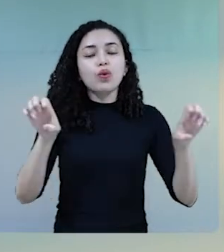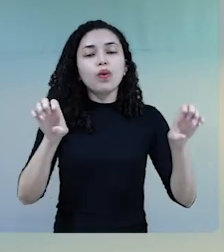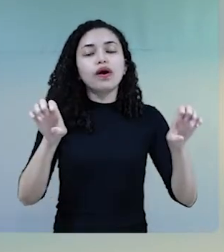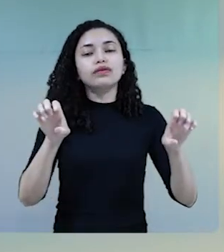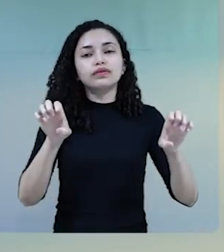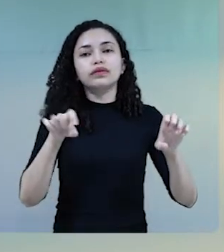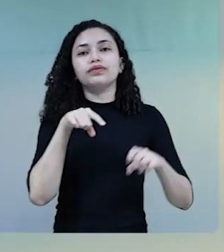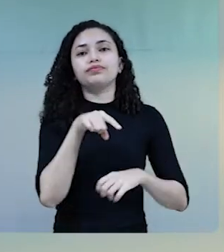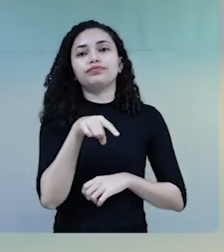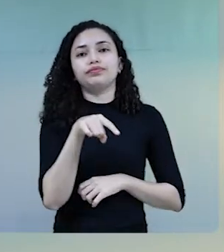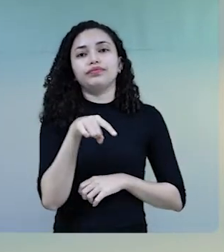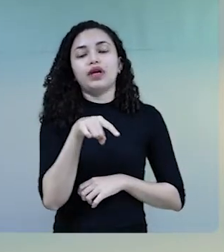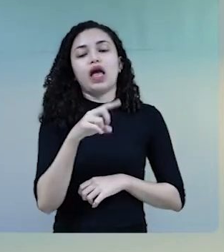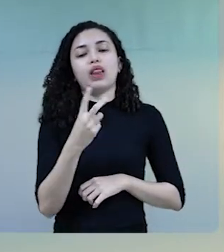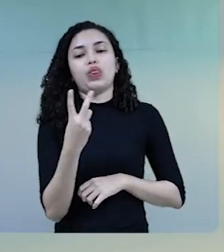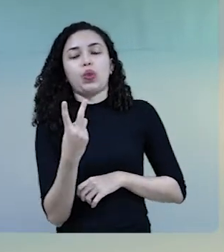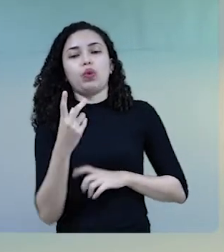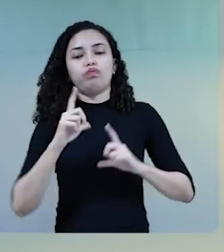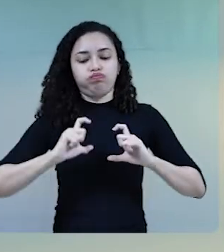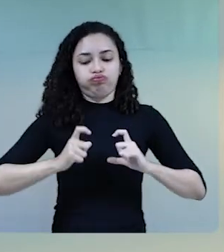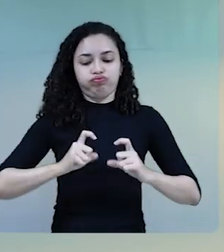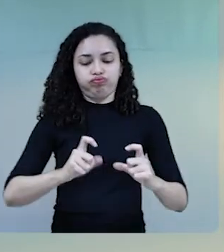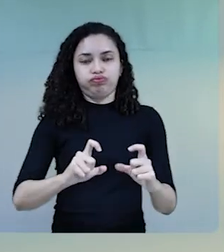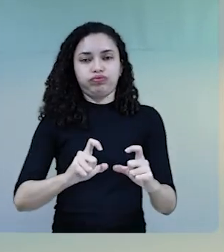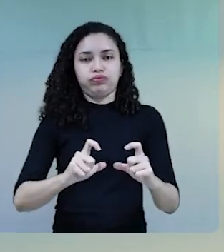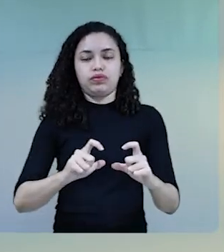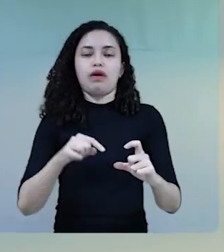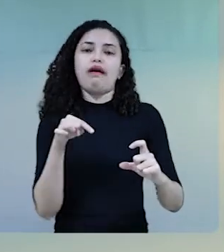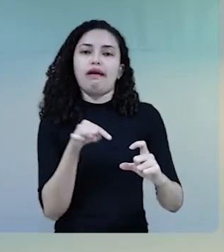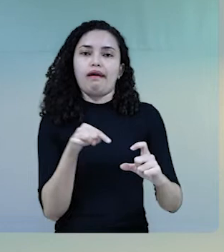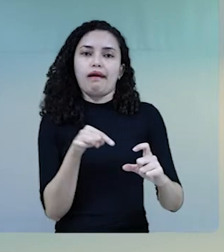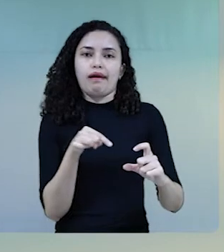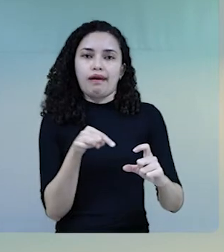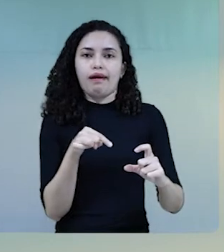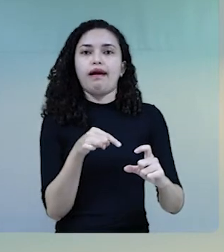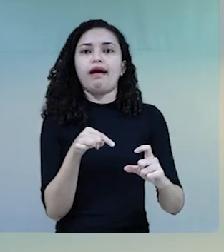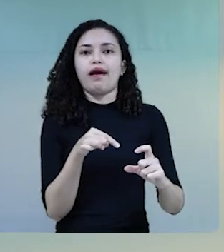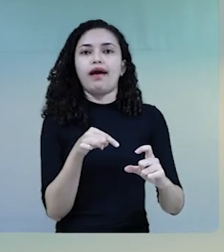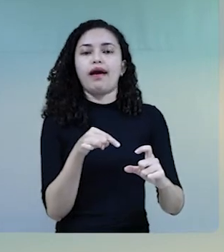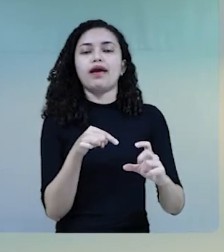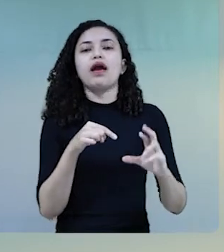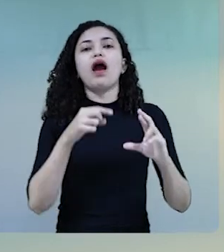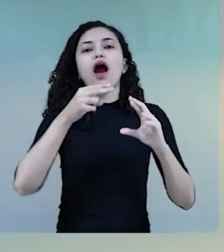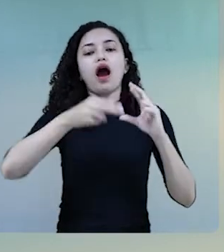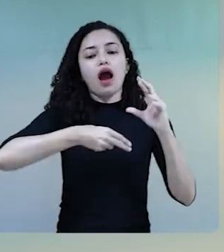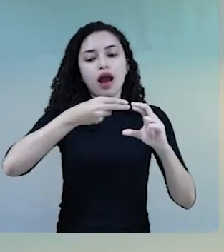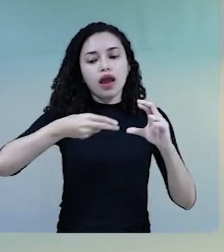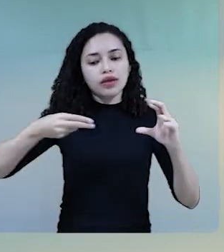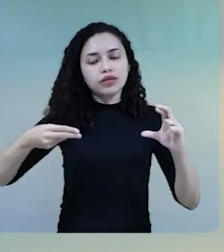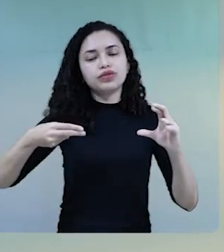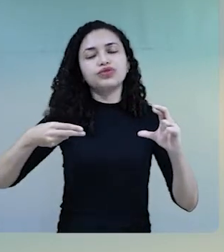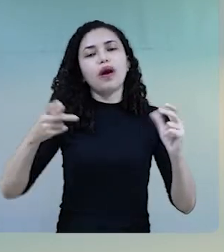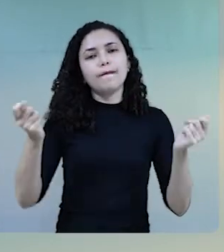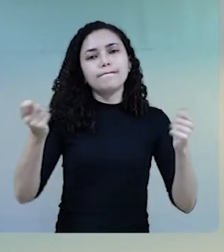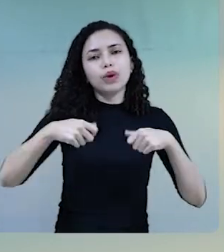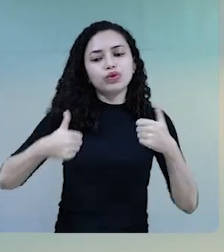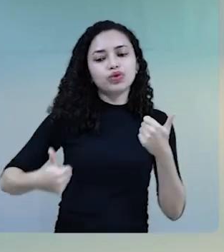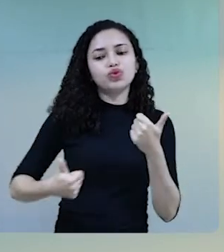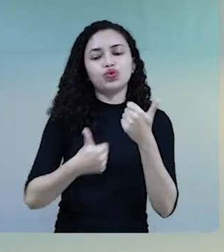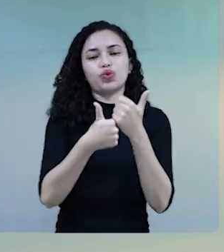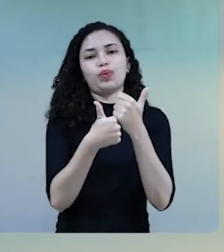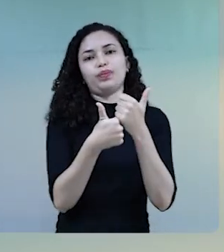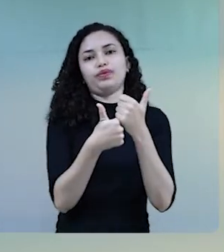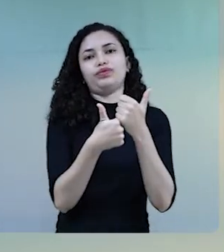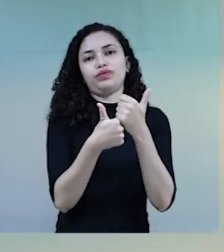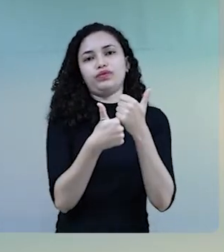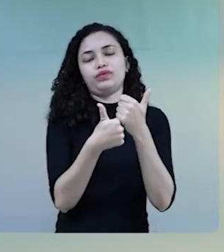para dois resistores. Se você tiver dois resistores, a tua resistência equivalente pode ser substituída como o quê? Como produto